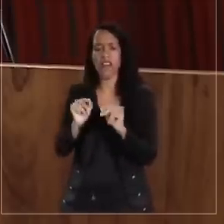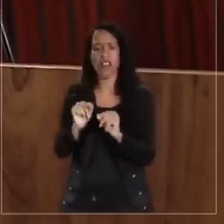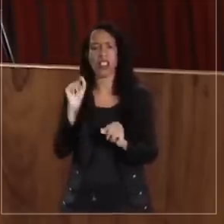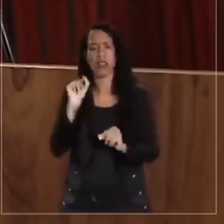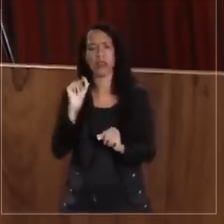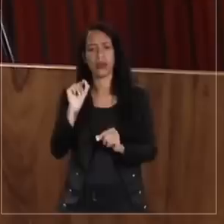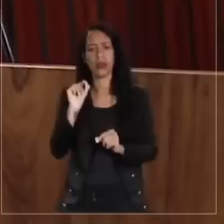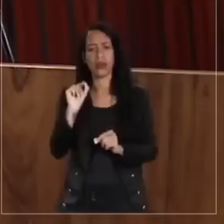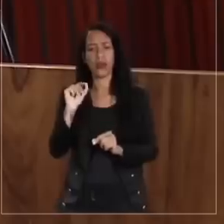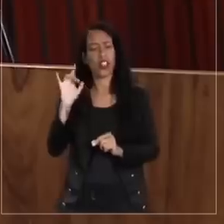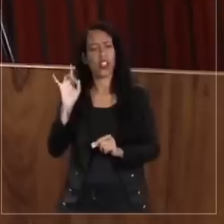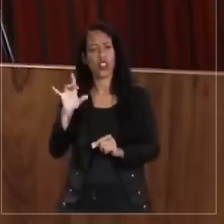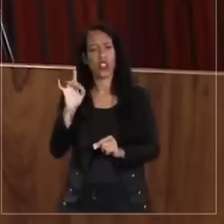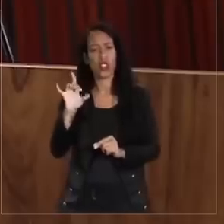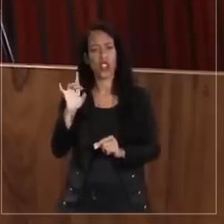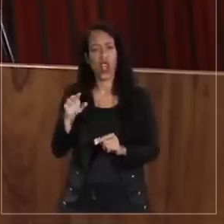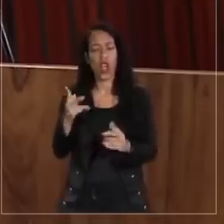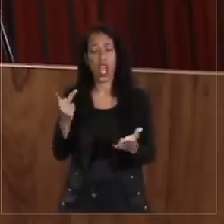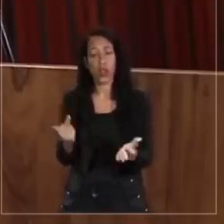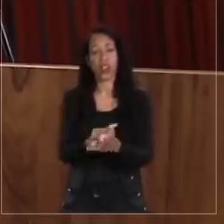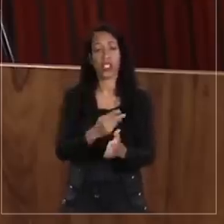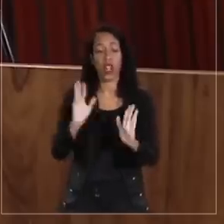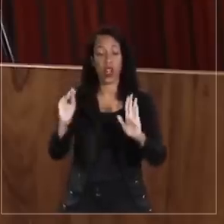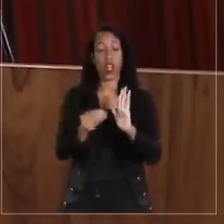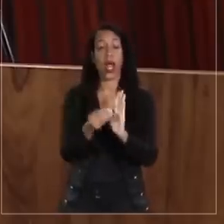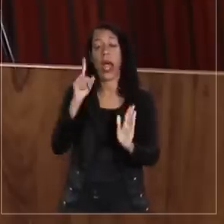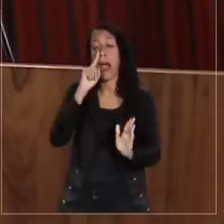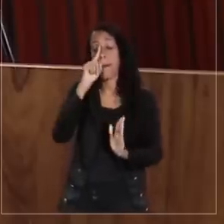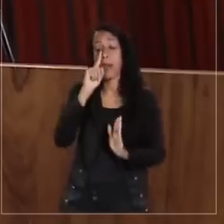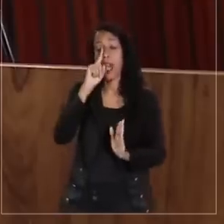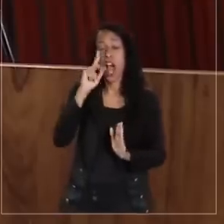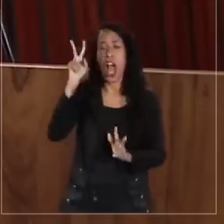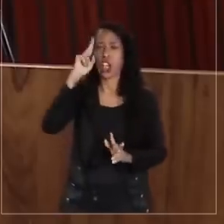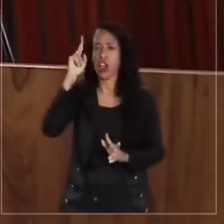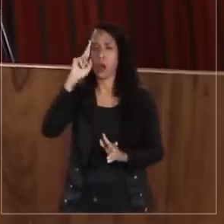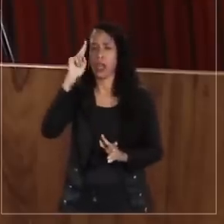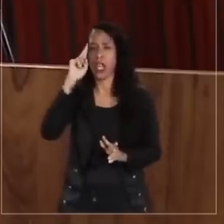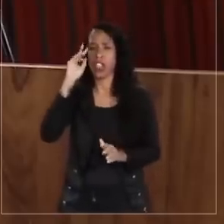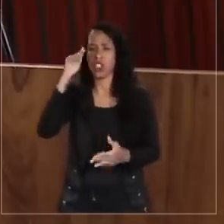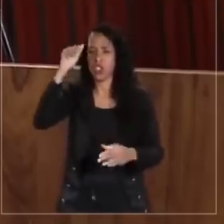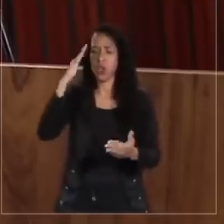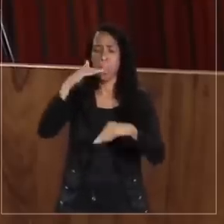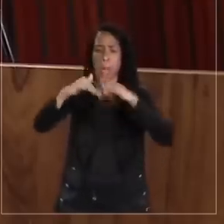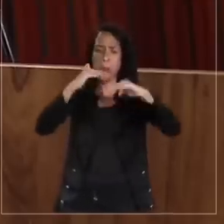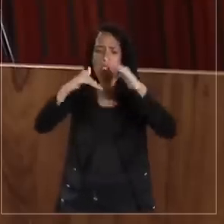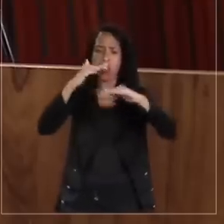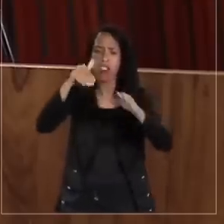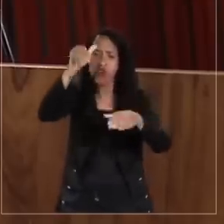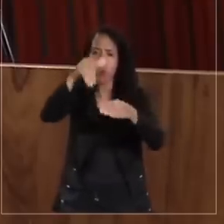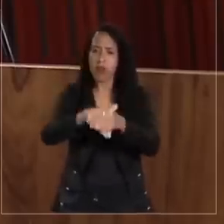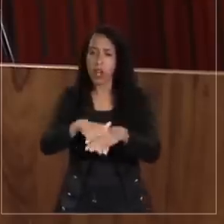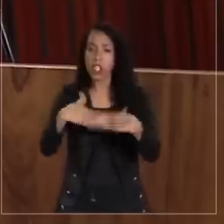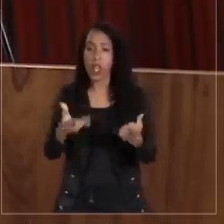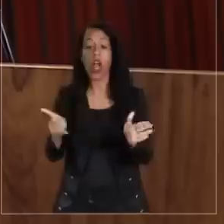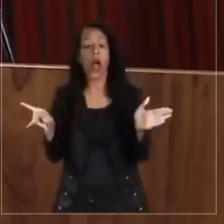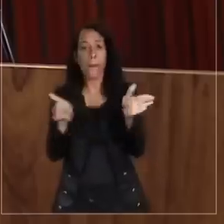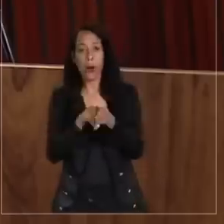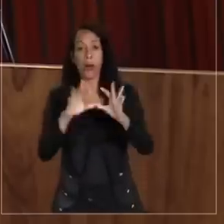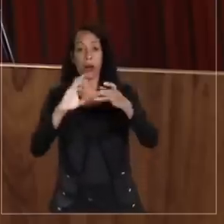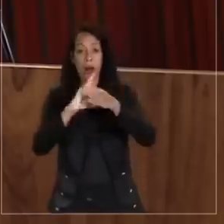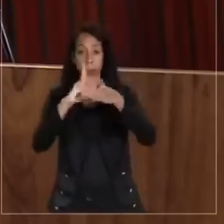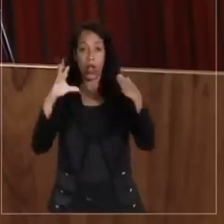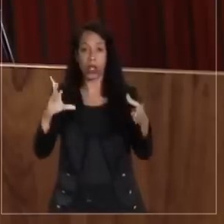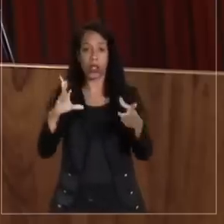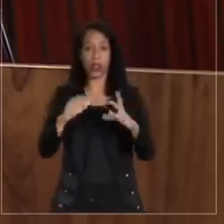que não apenas o ilícito tenha acontecido, colocando em risco a normalidade, a legitimidade do processo eleitoral e, portanto, da própria